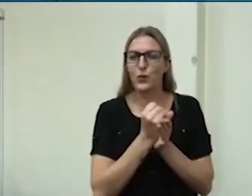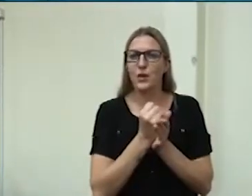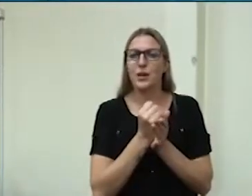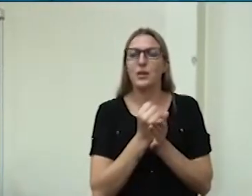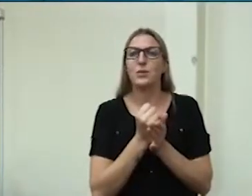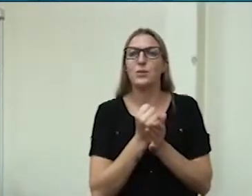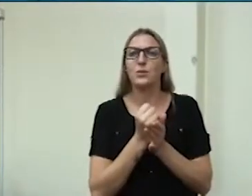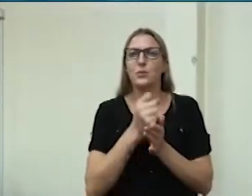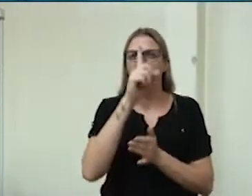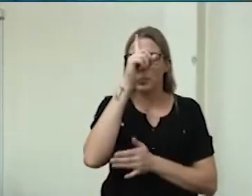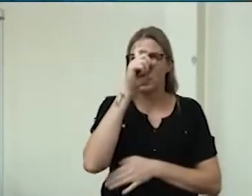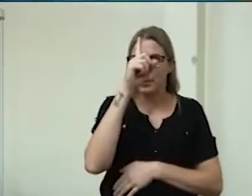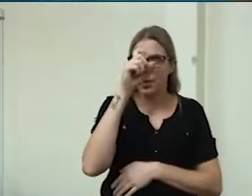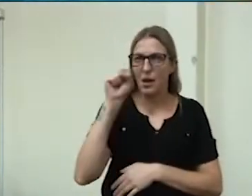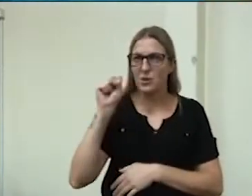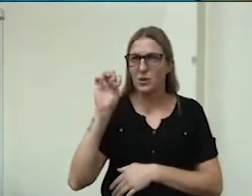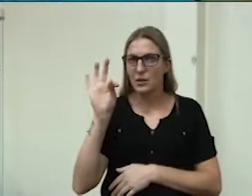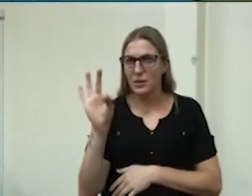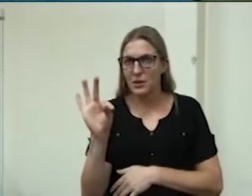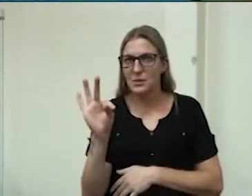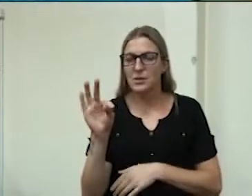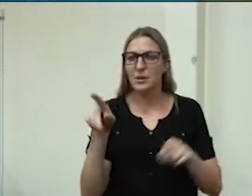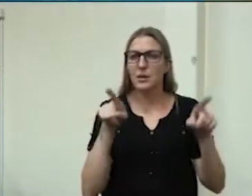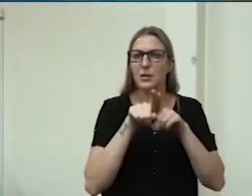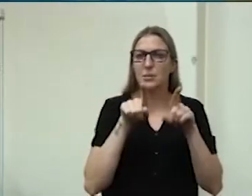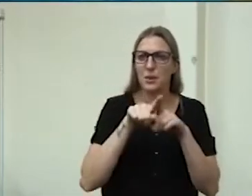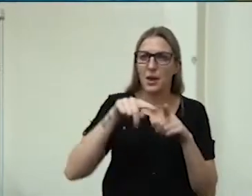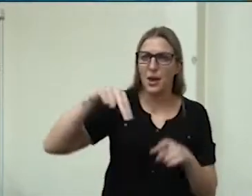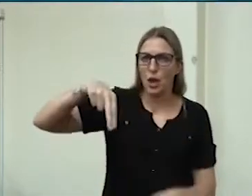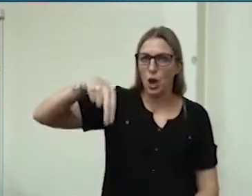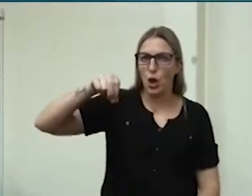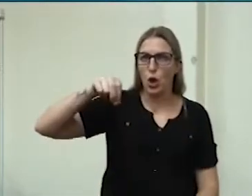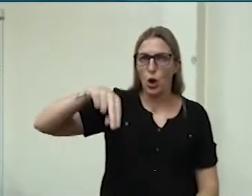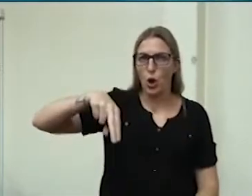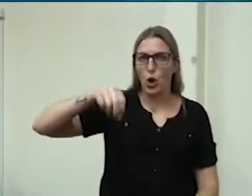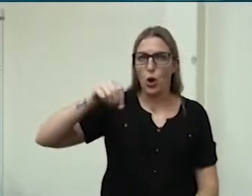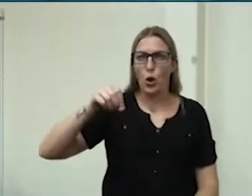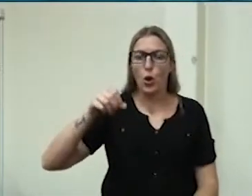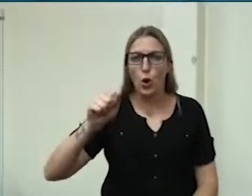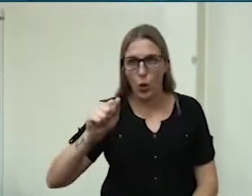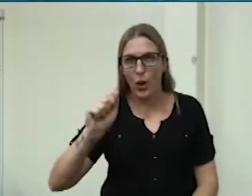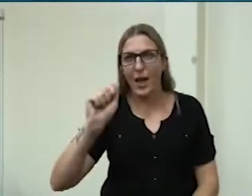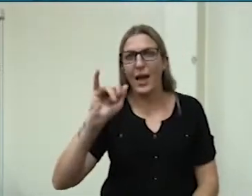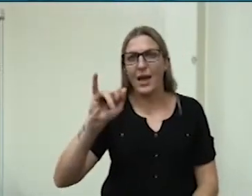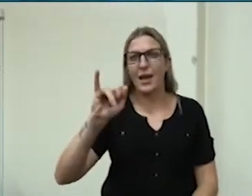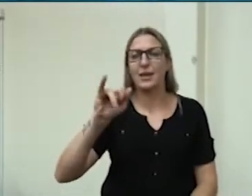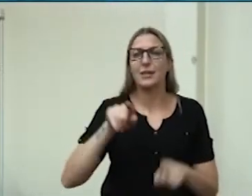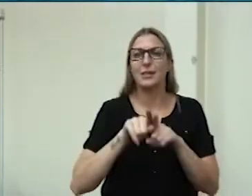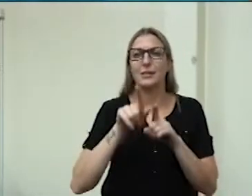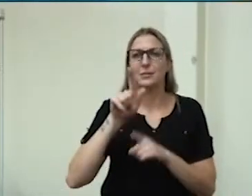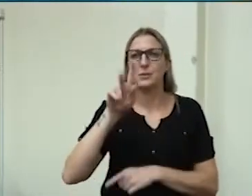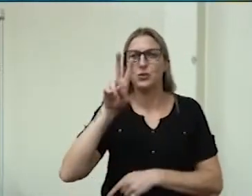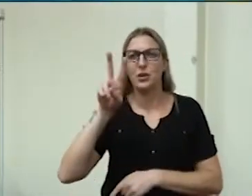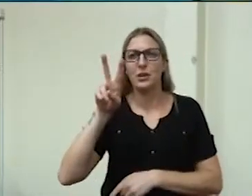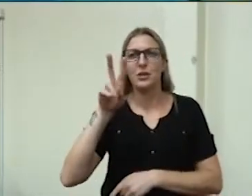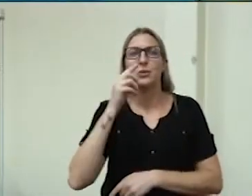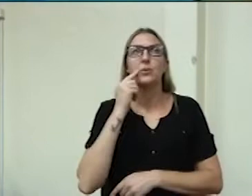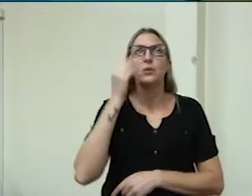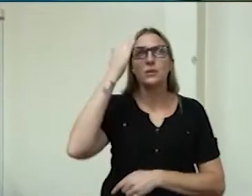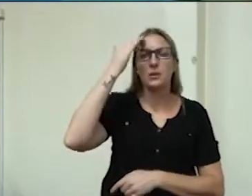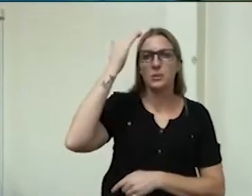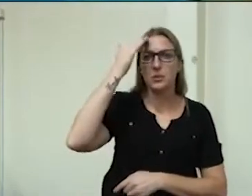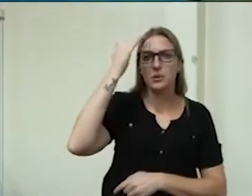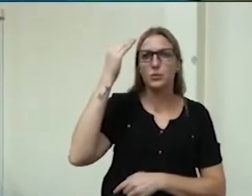que se disponibilizou a oportunidade de termos o curso de medicina aqui. Sabíamos já desde a época, e hoje não deve ser fácil, para fazer a logística